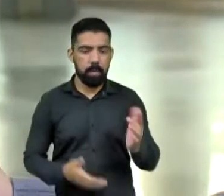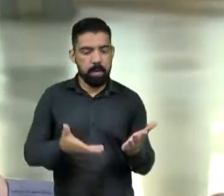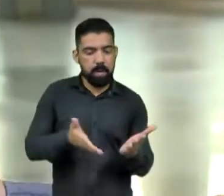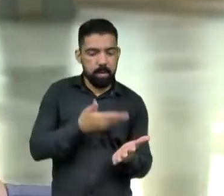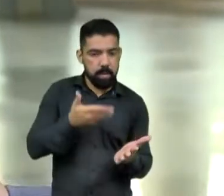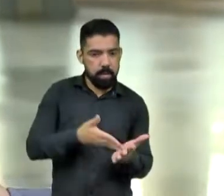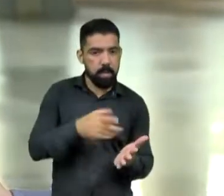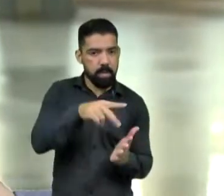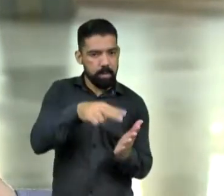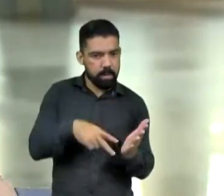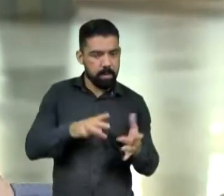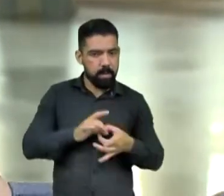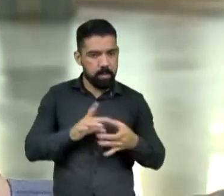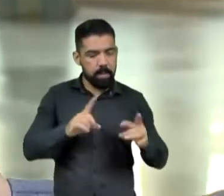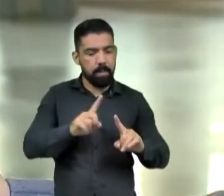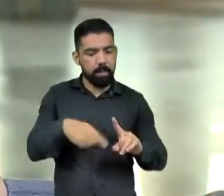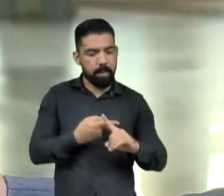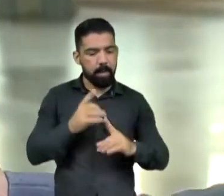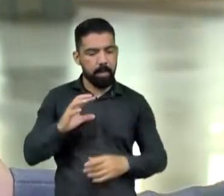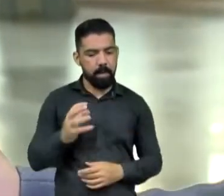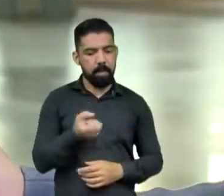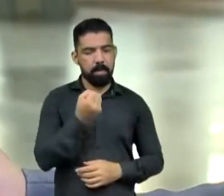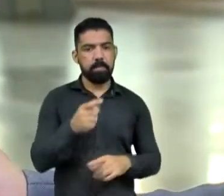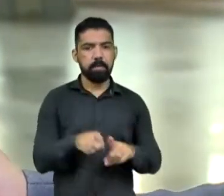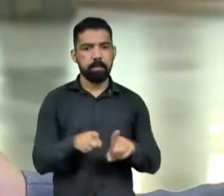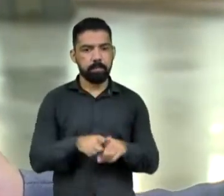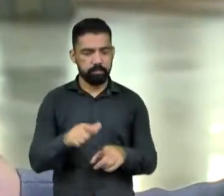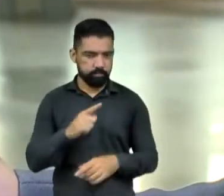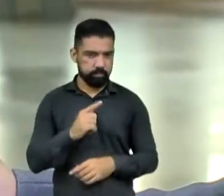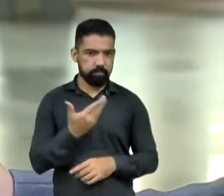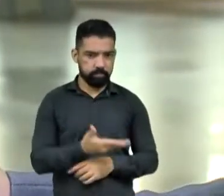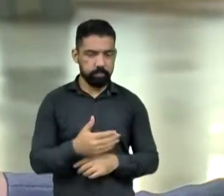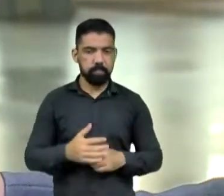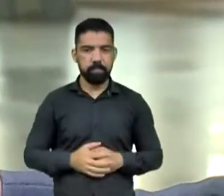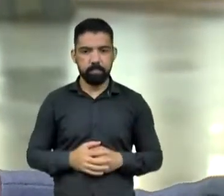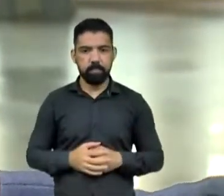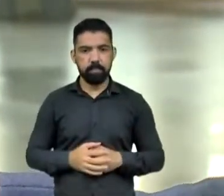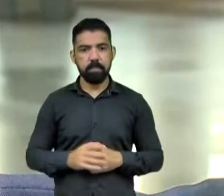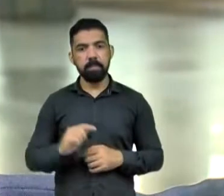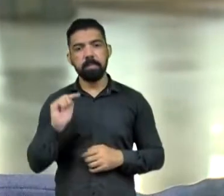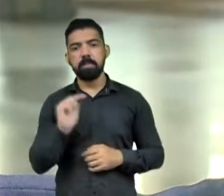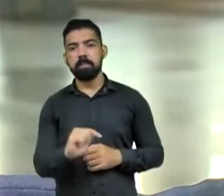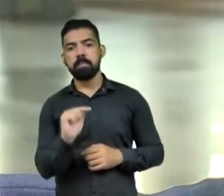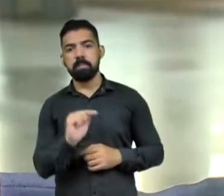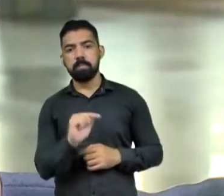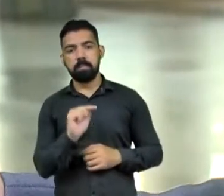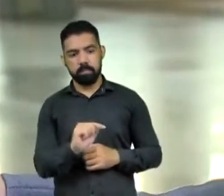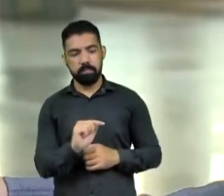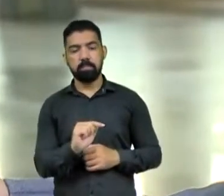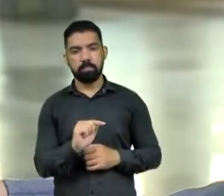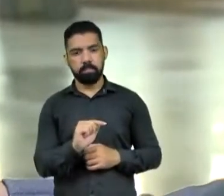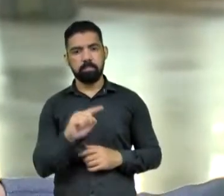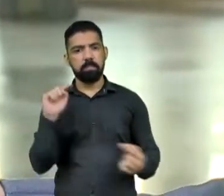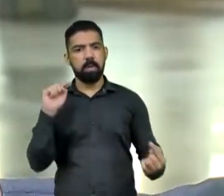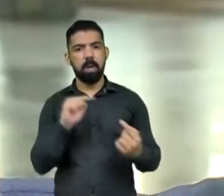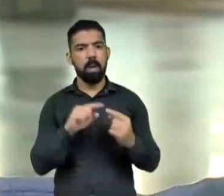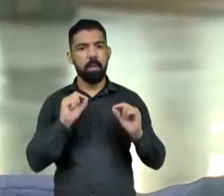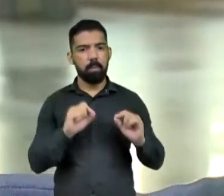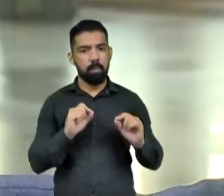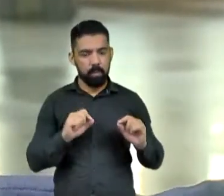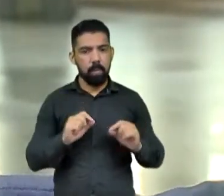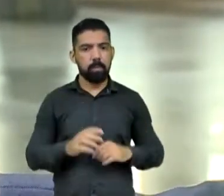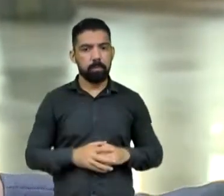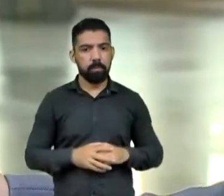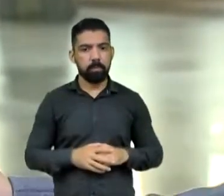como ela salva e ela restaura. Então, isso vai de frente aos preceitos que o Comitê de Responsabilidade